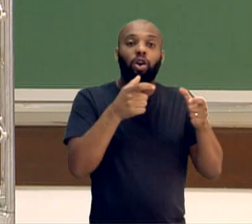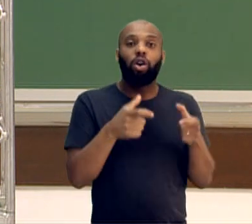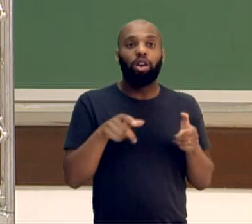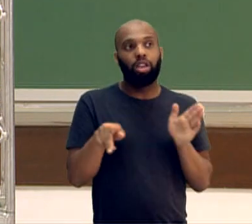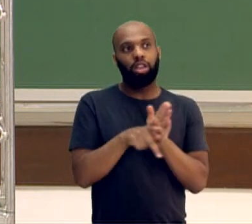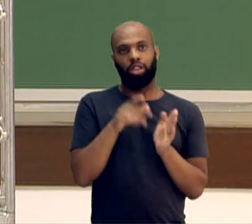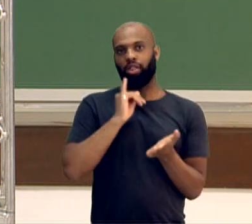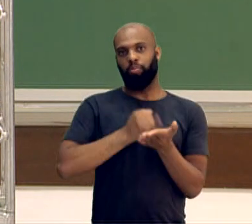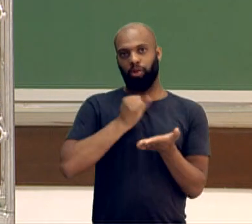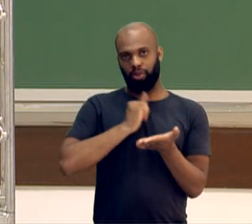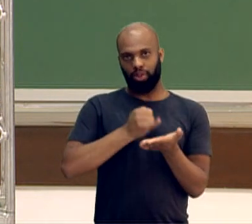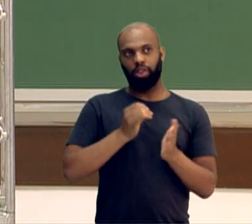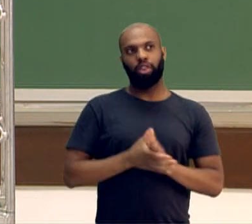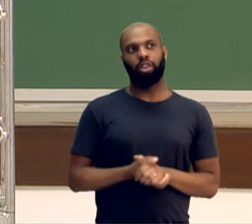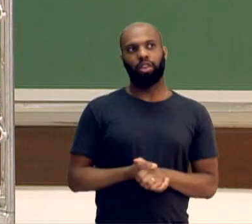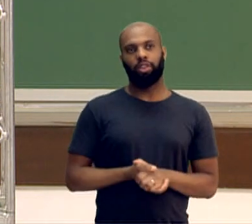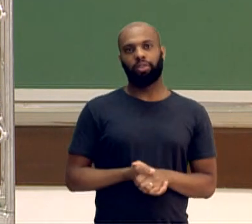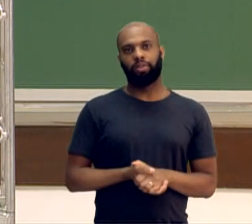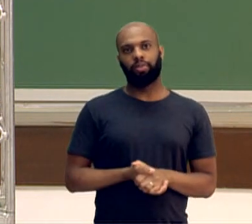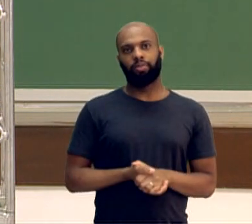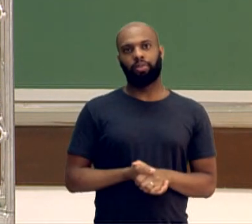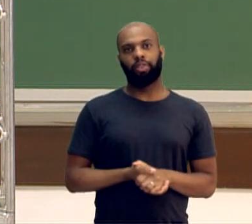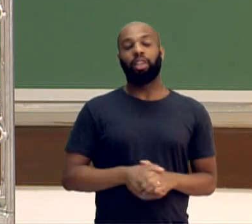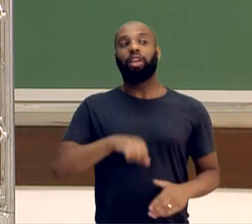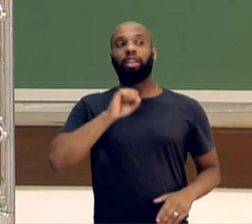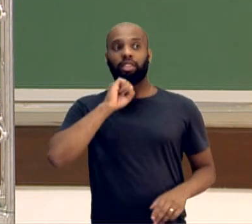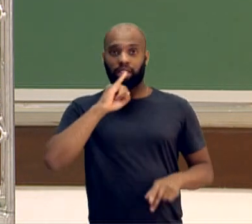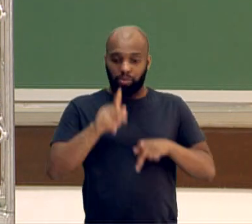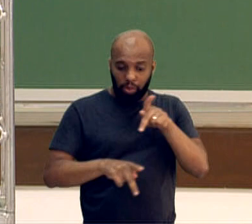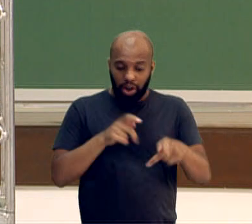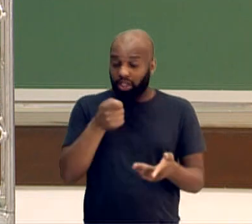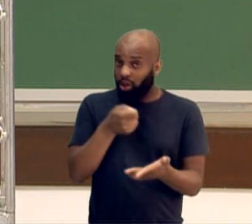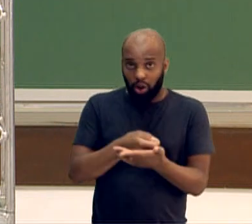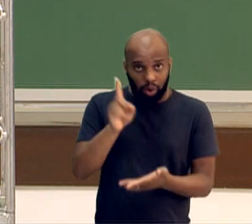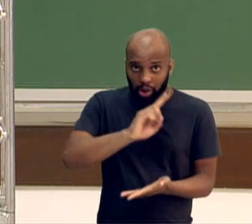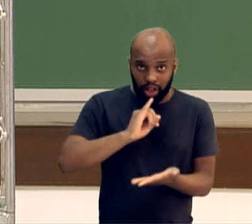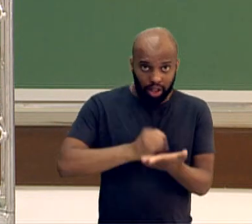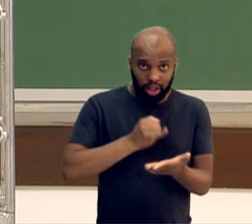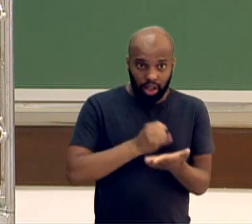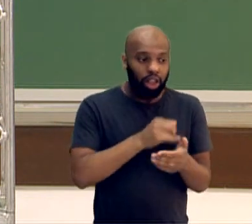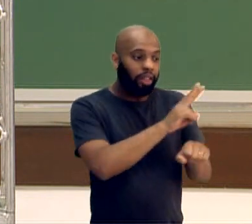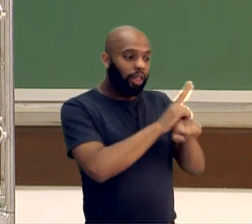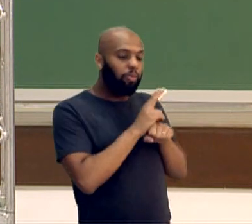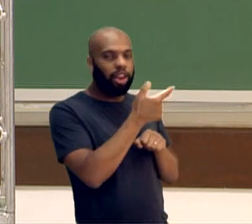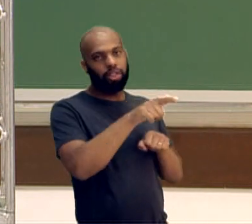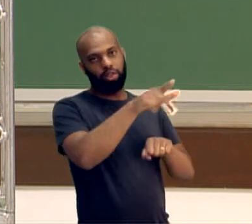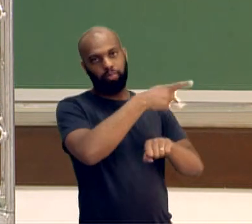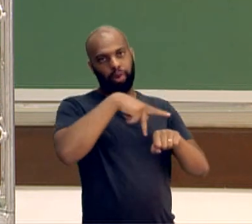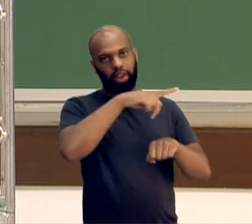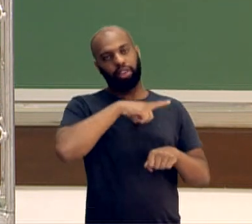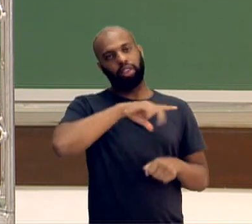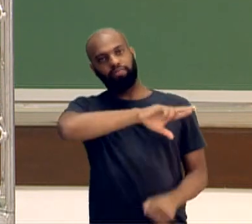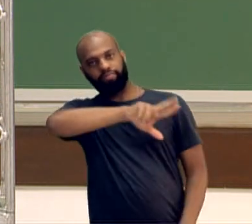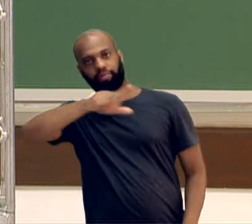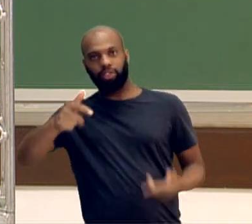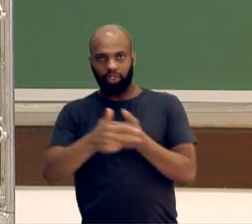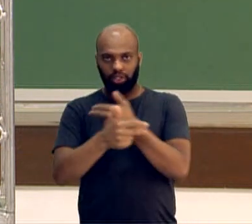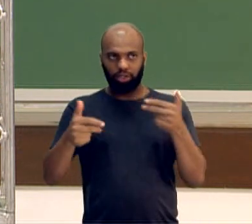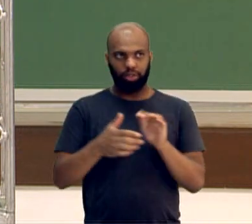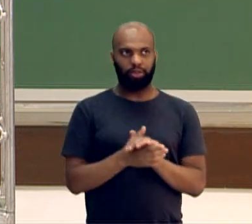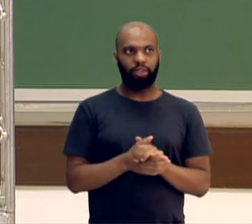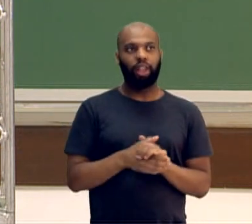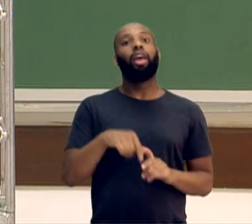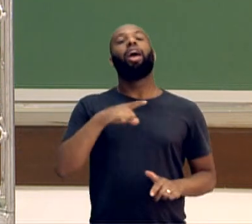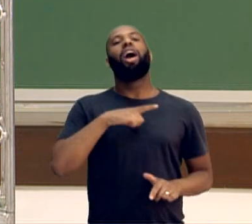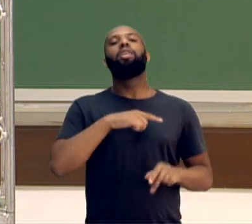impostos. Né? E se a população não paga os impostos, ele vem de empréstimos internacionais, ele vem de uma série de questões. Aí que vai vir a crítica